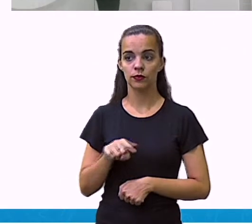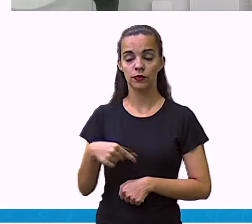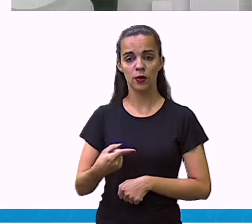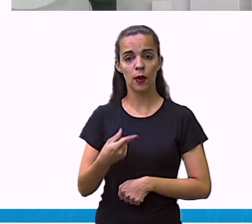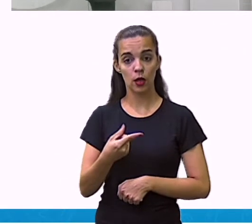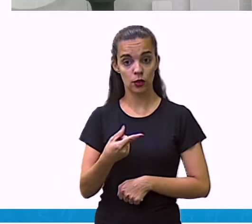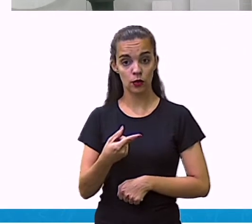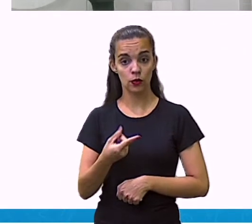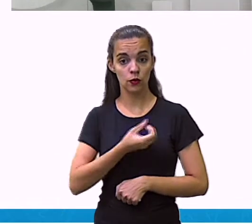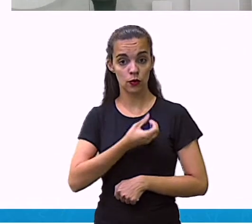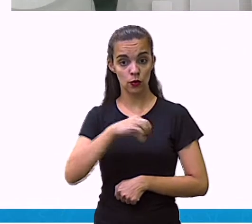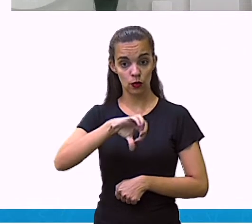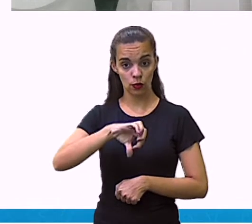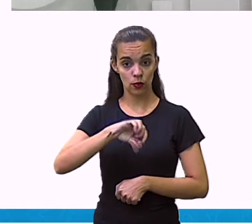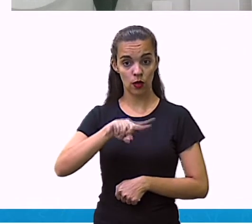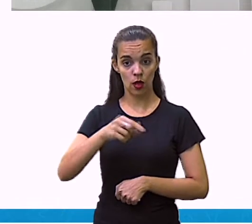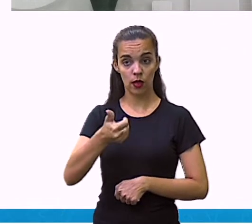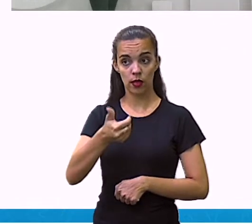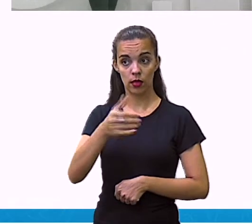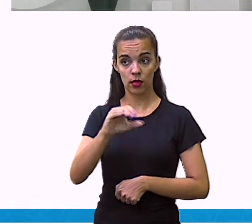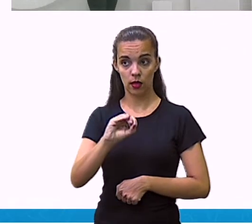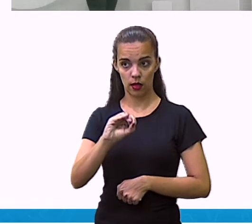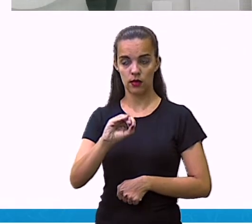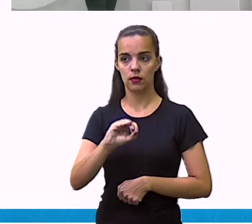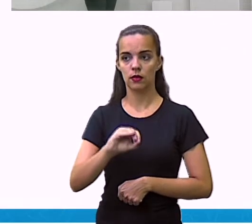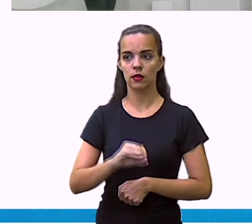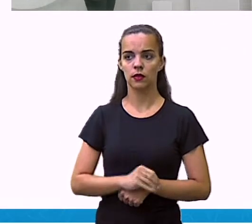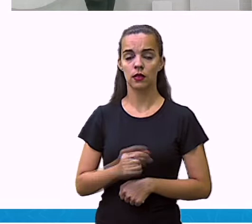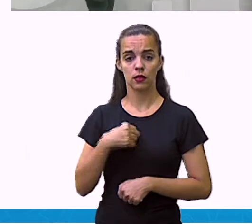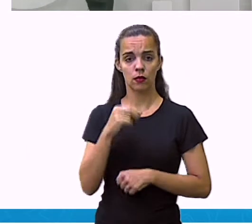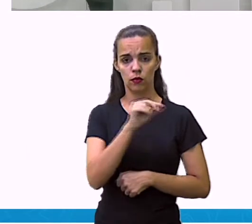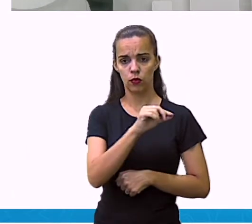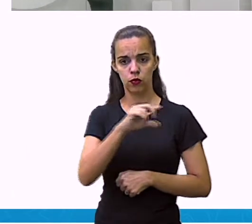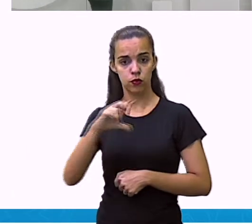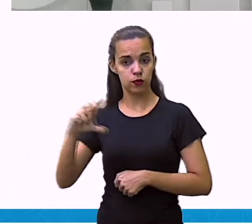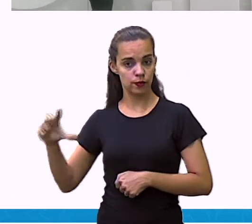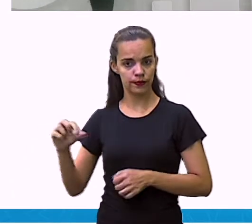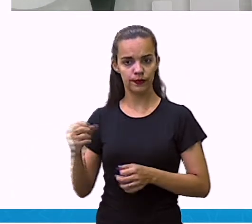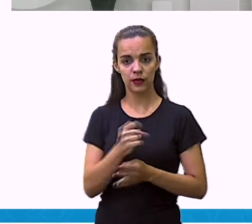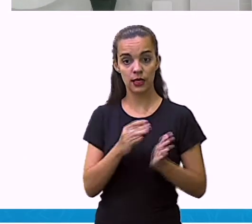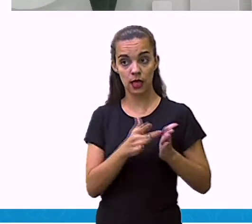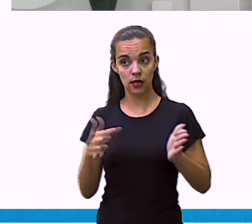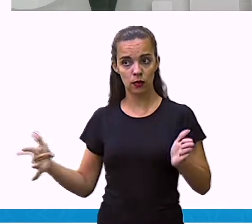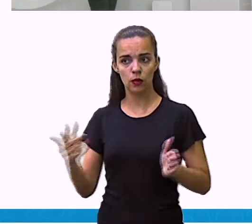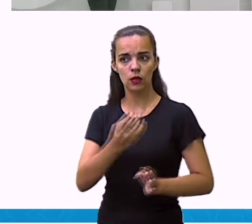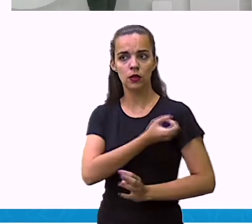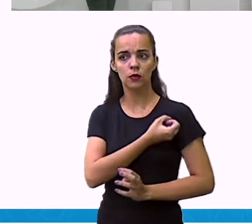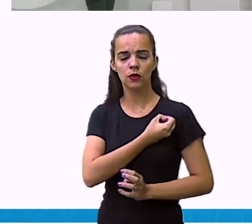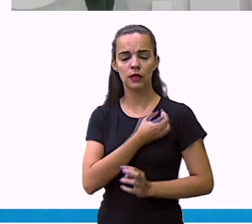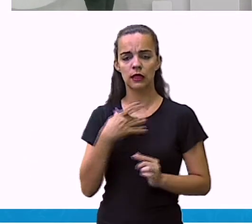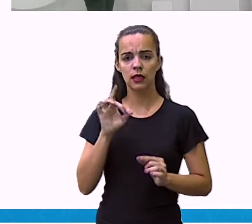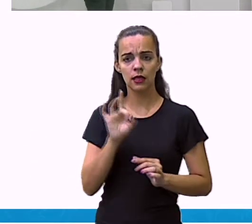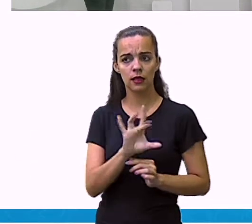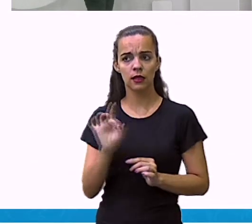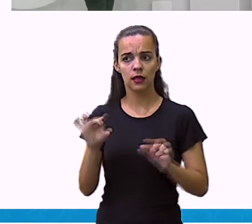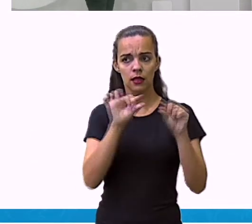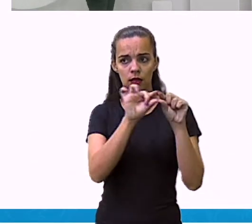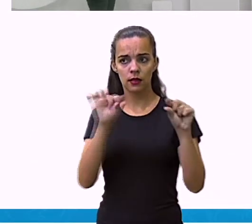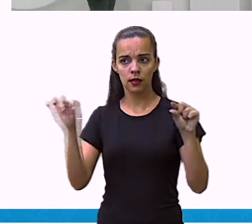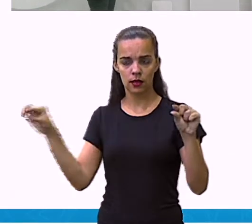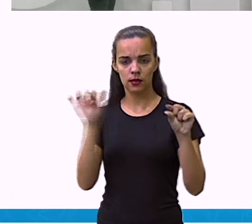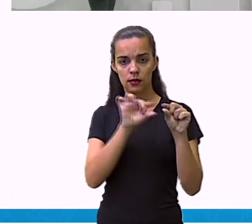9, 10. Então, nós estamos formando uma sequência numérica em que cada linha nós iremos